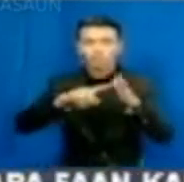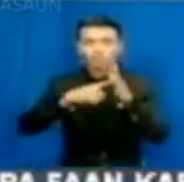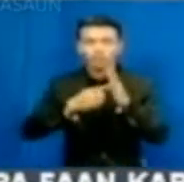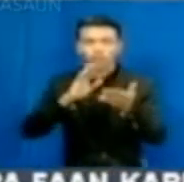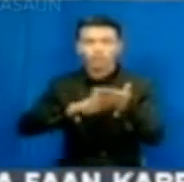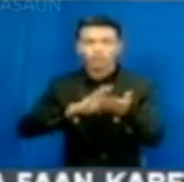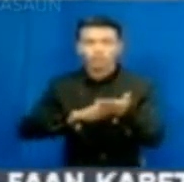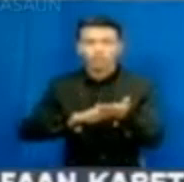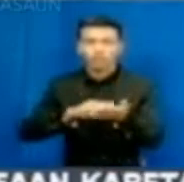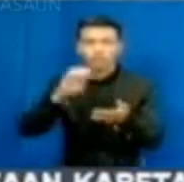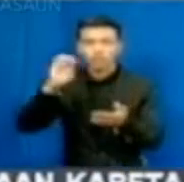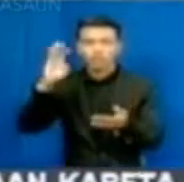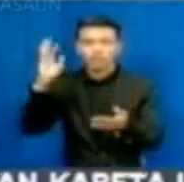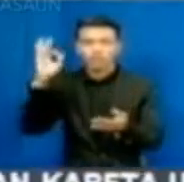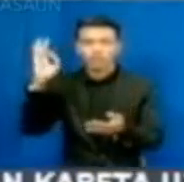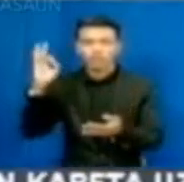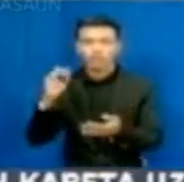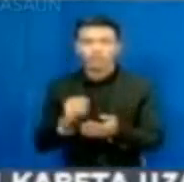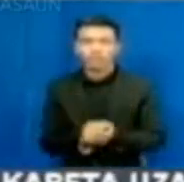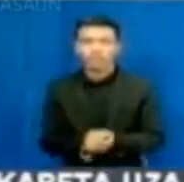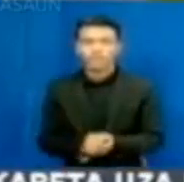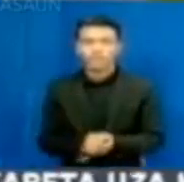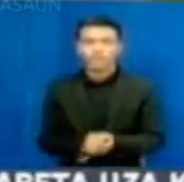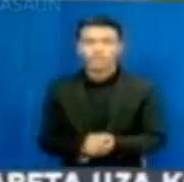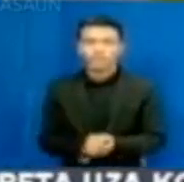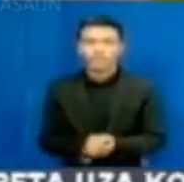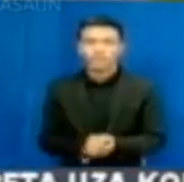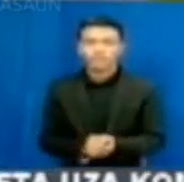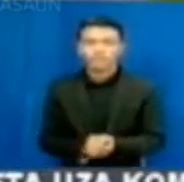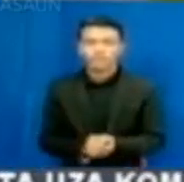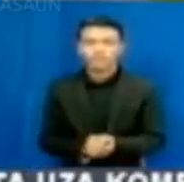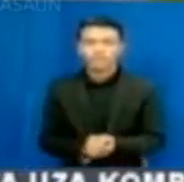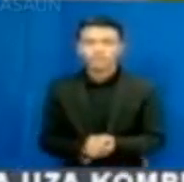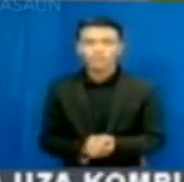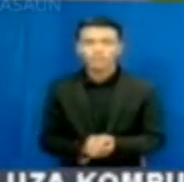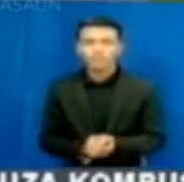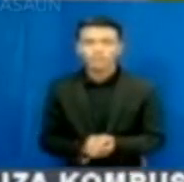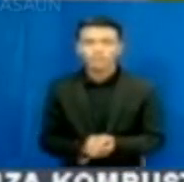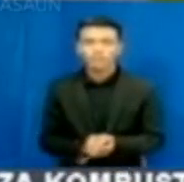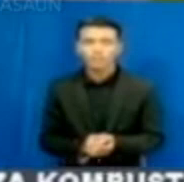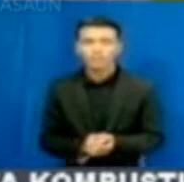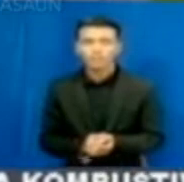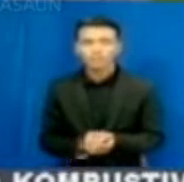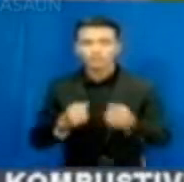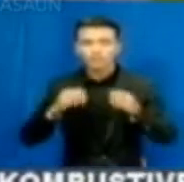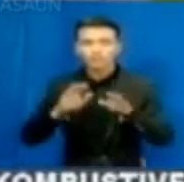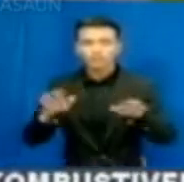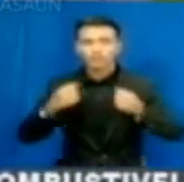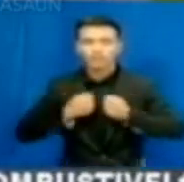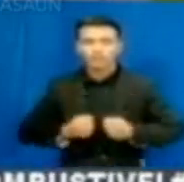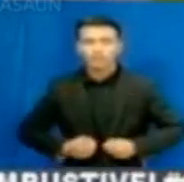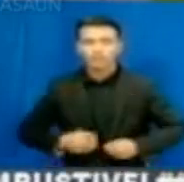escola pré-primária, tua escola primária. É muito importante, lavar e cira com a sala brilhante,